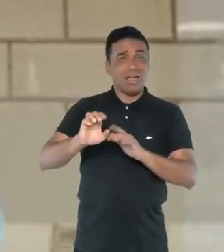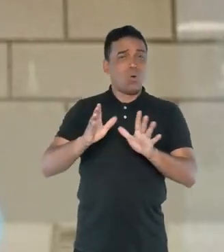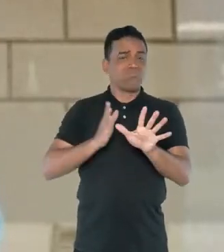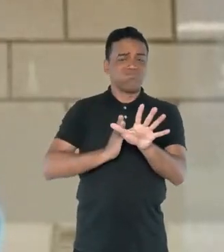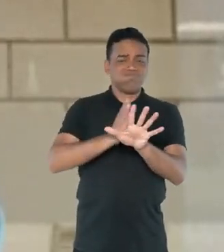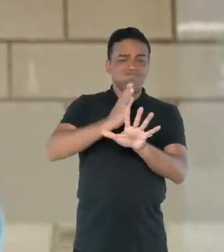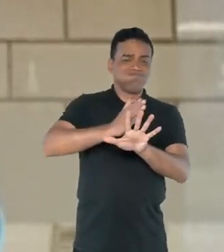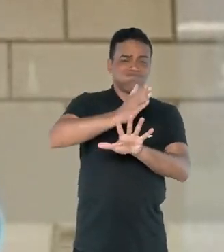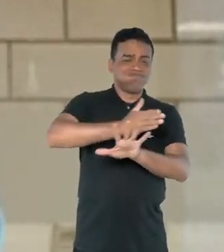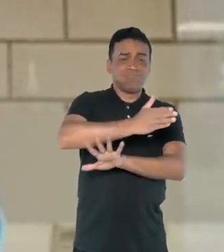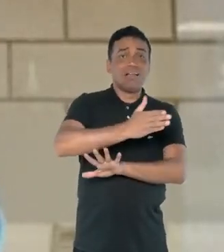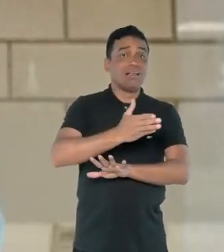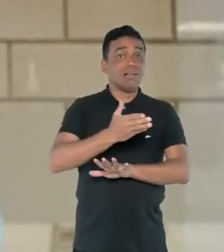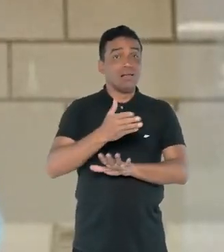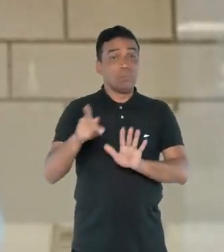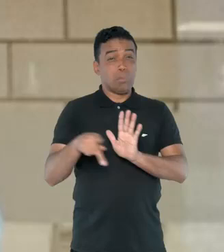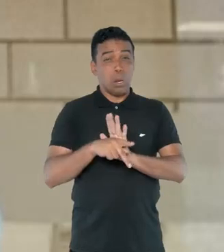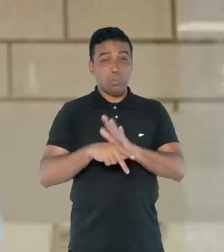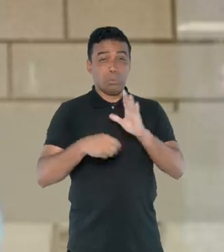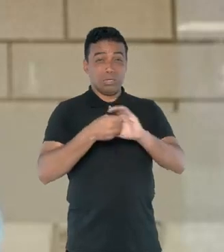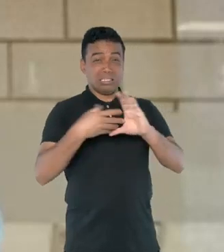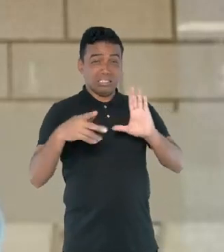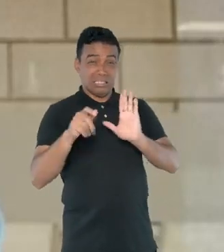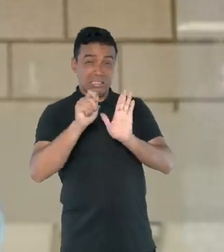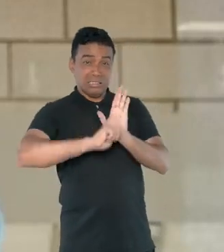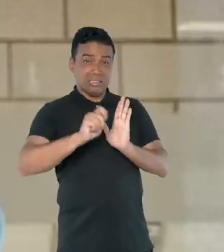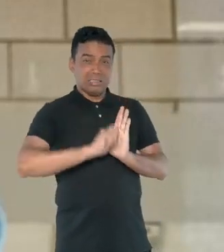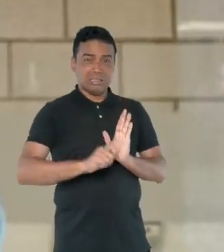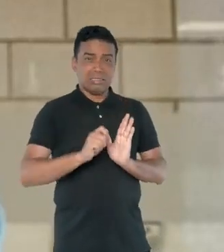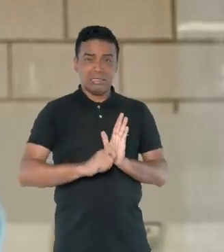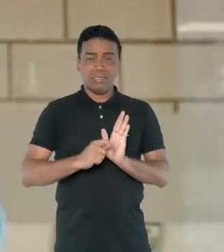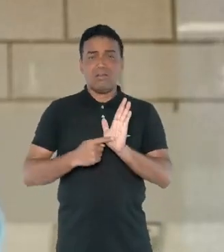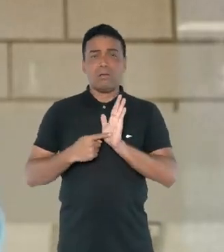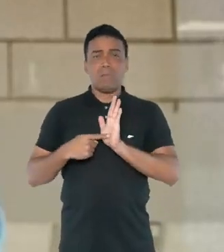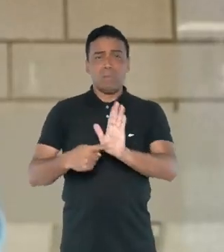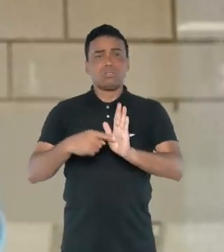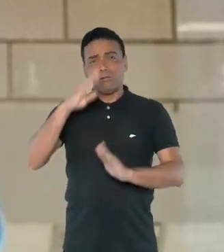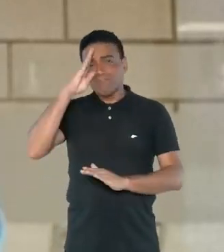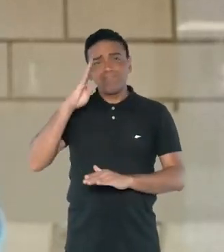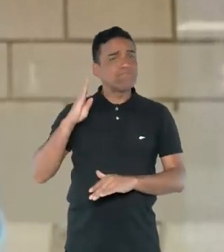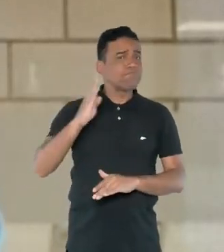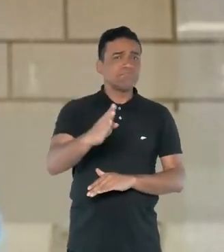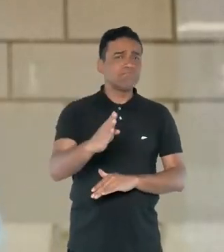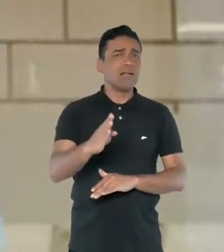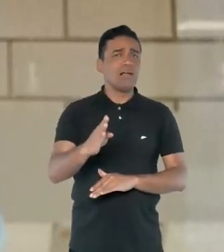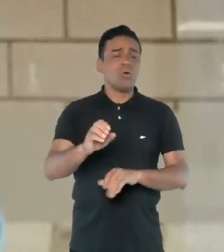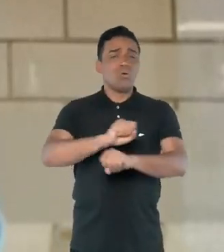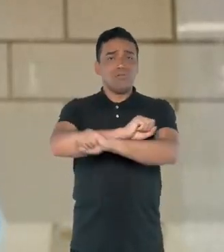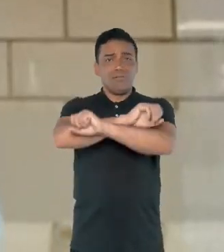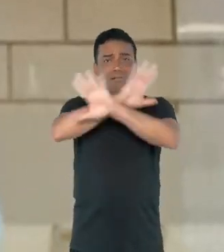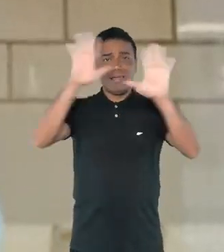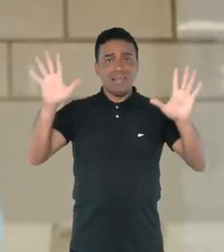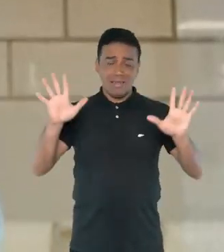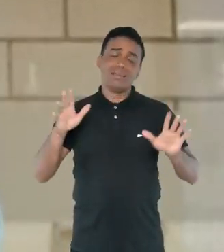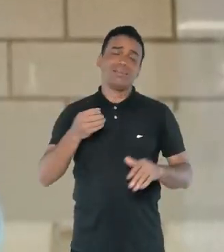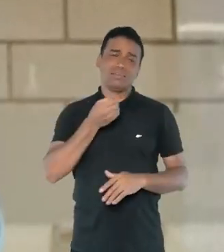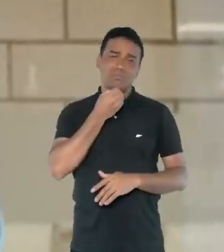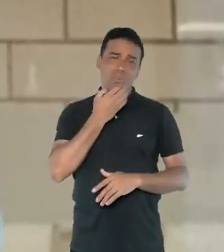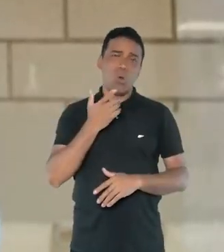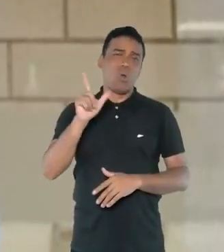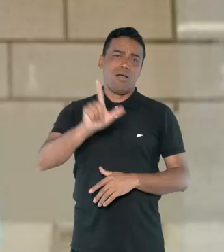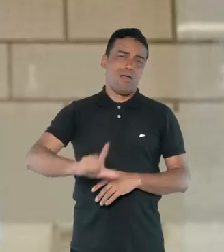uma escrita que vai primar pela clareza e pela boa